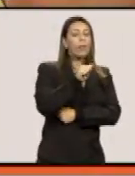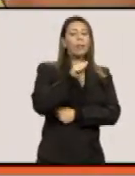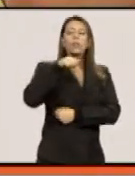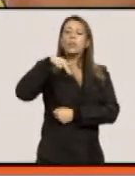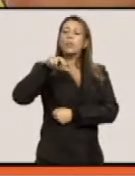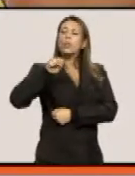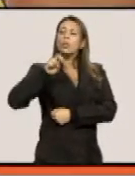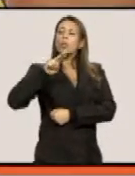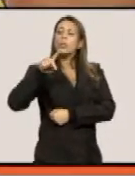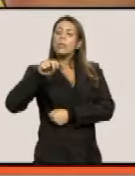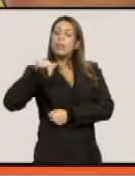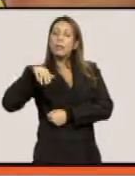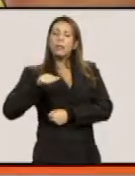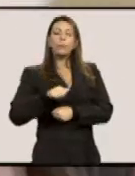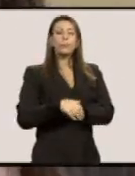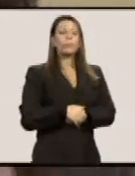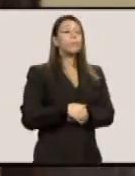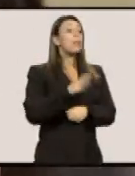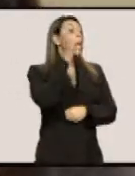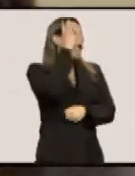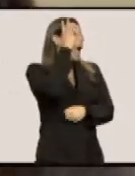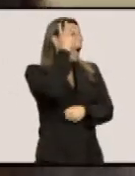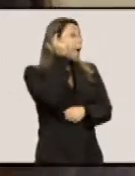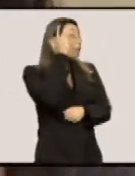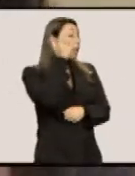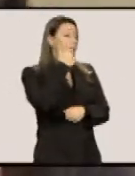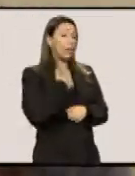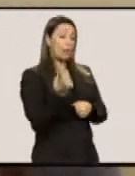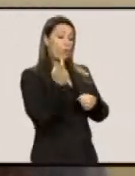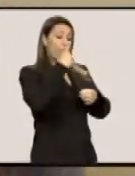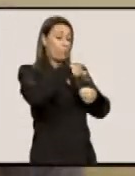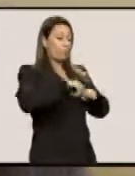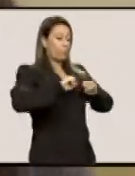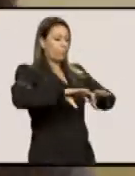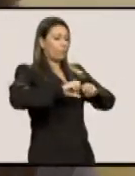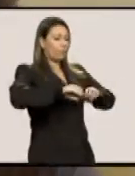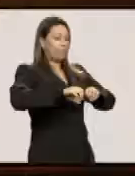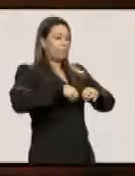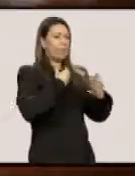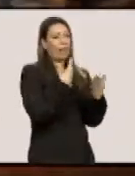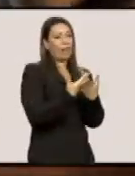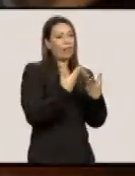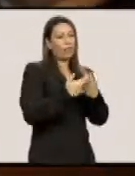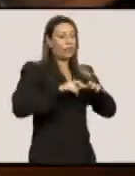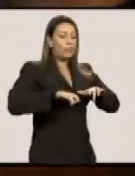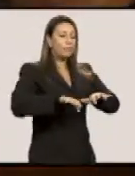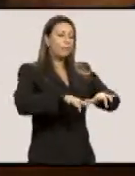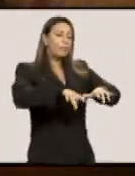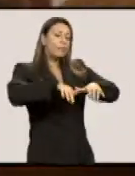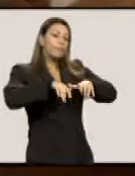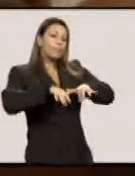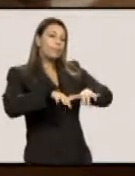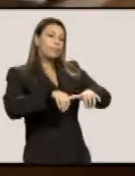compram frutas na feira. E amanhã mesmo eu volto a dar aulas.